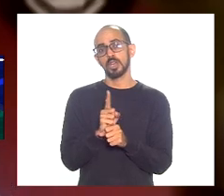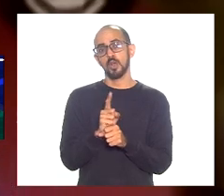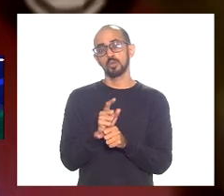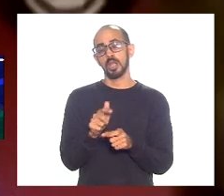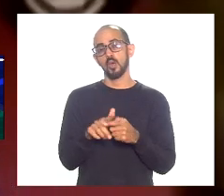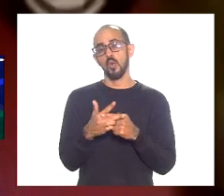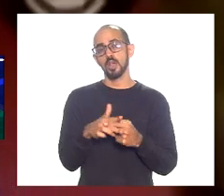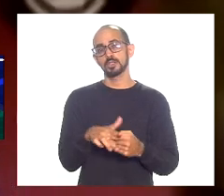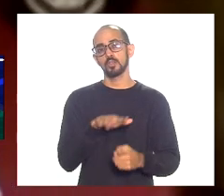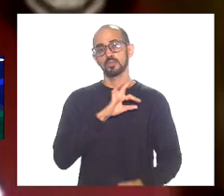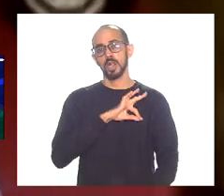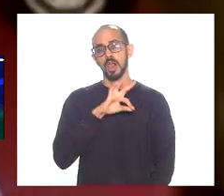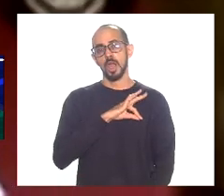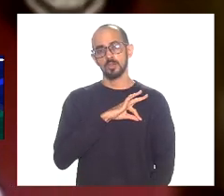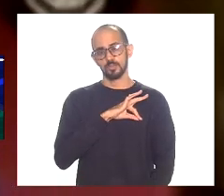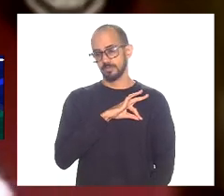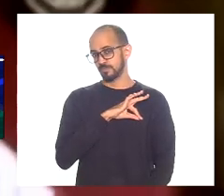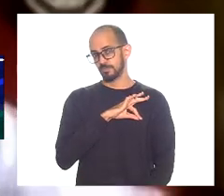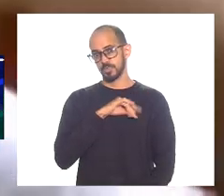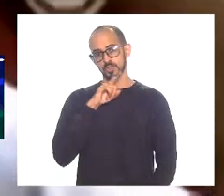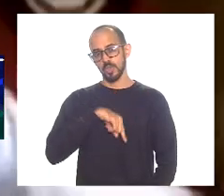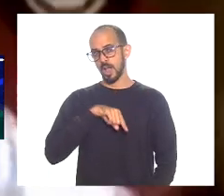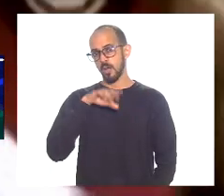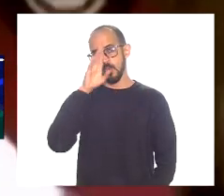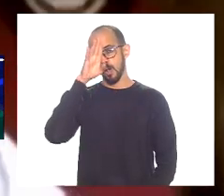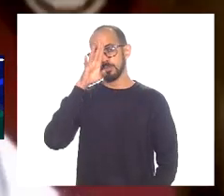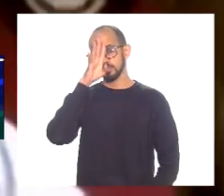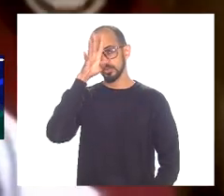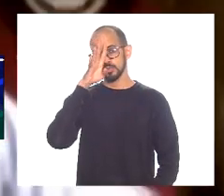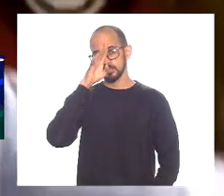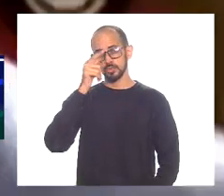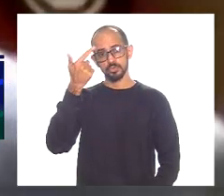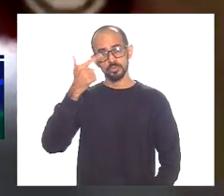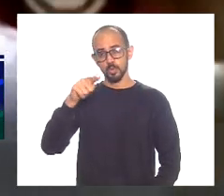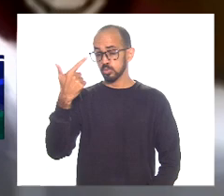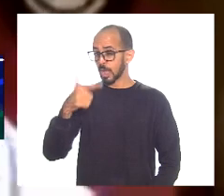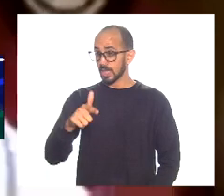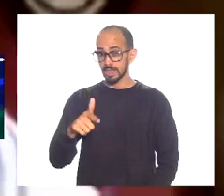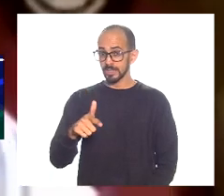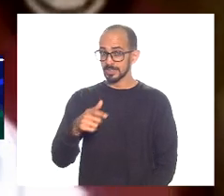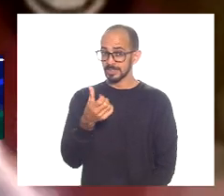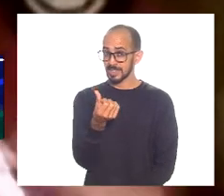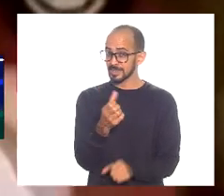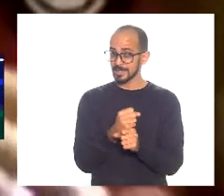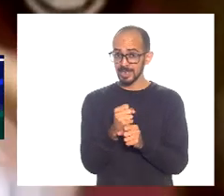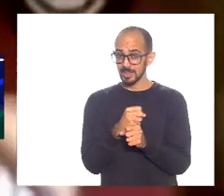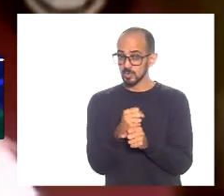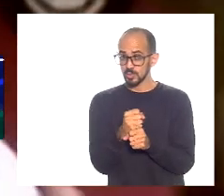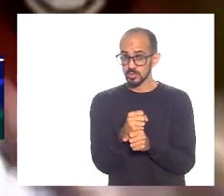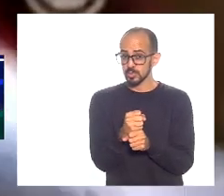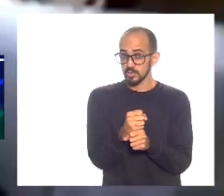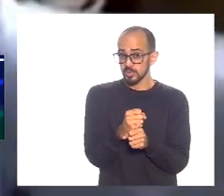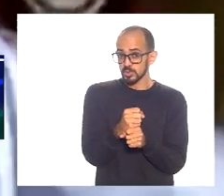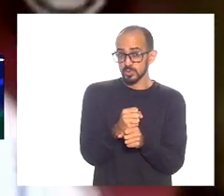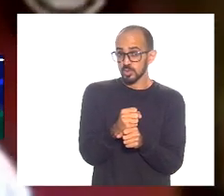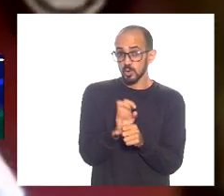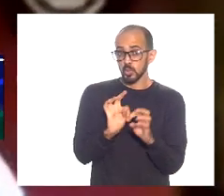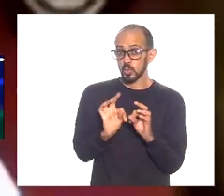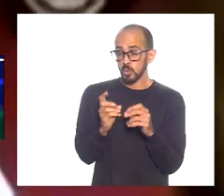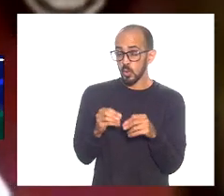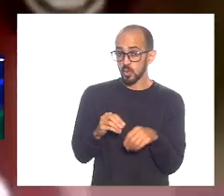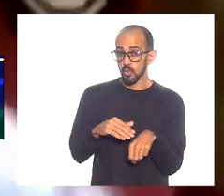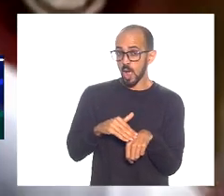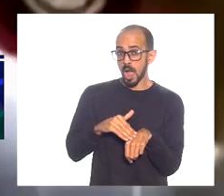seu salário. Isso é um absurdo, isso não existe. 6 anos, as coisas, o aumento da